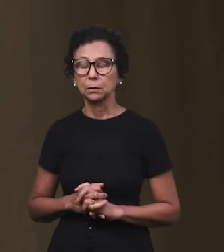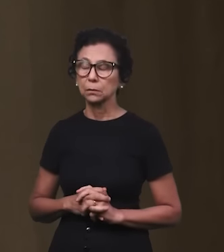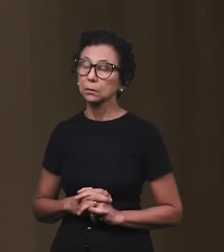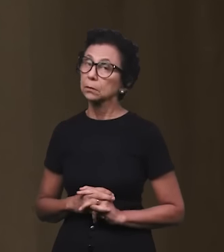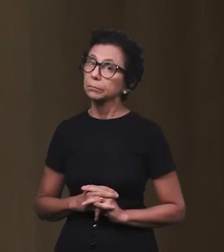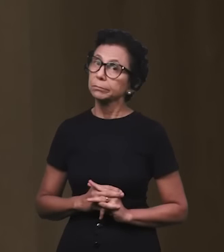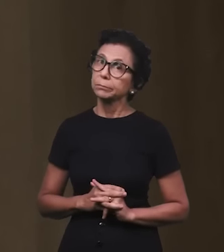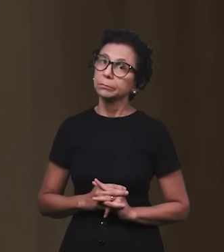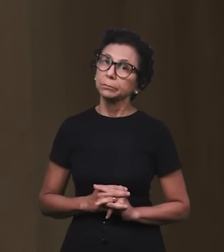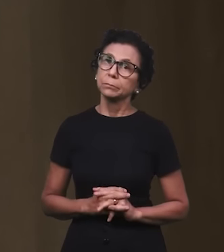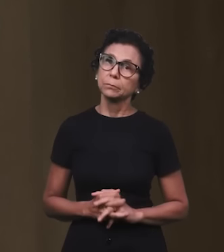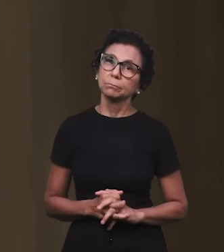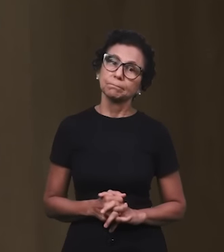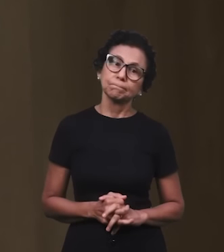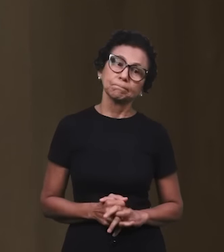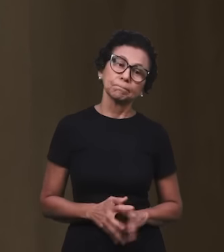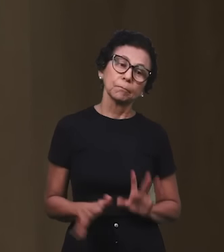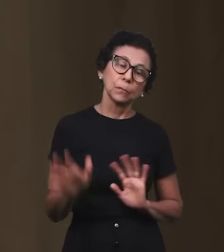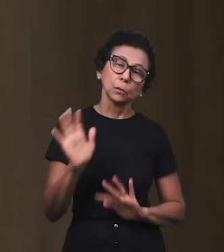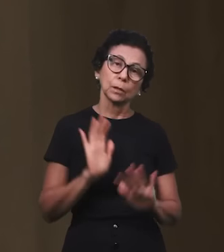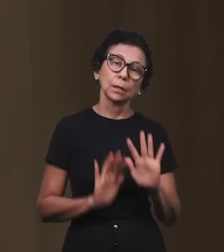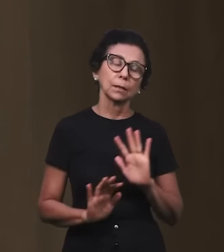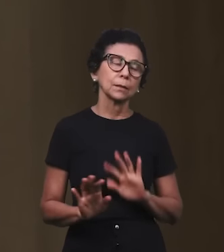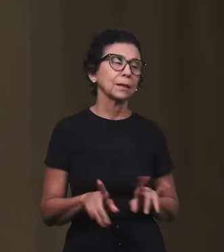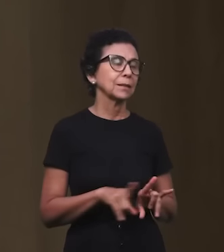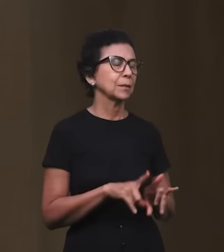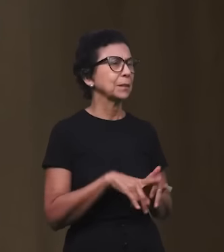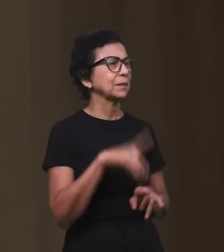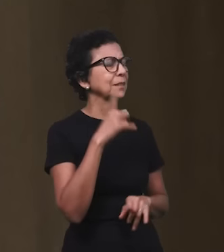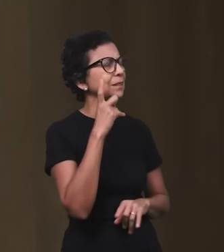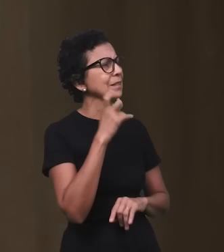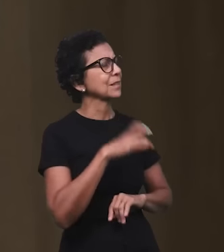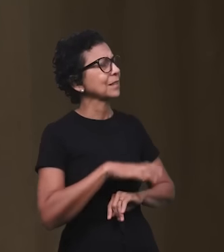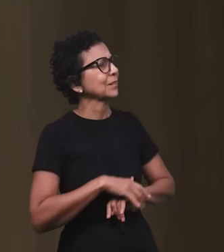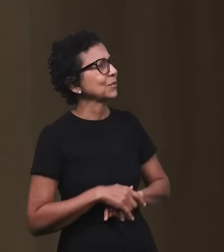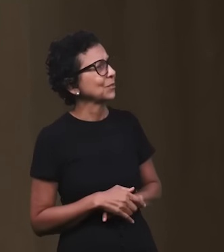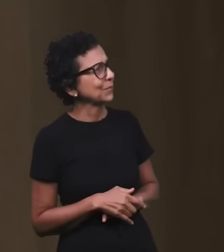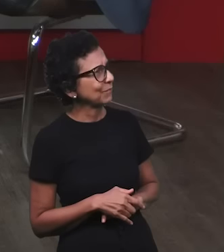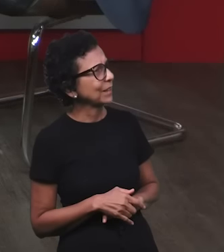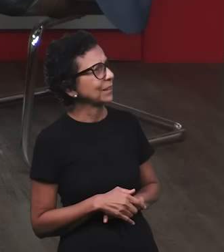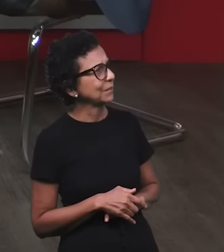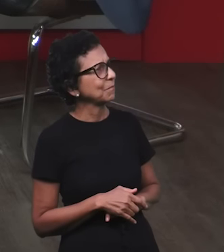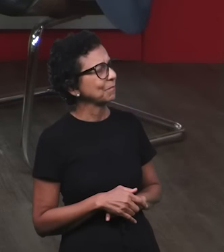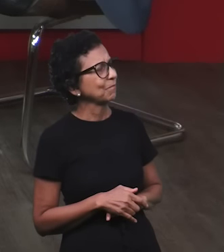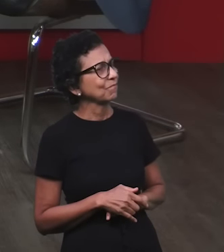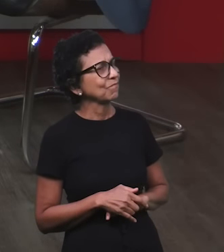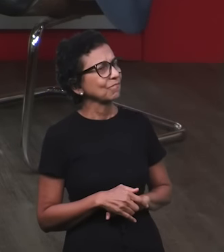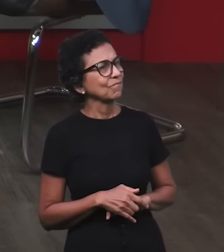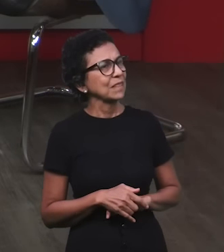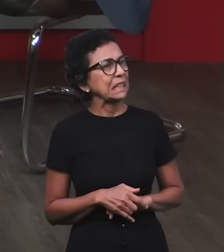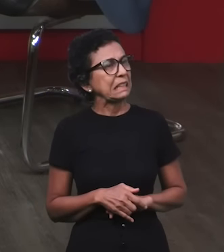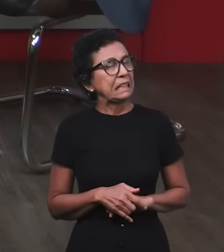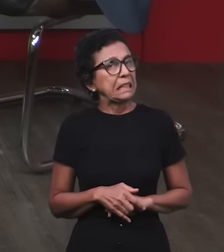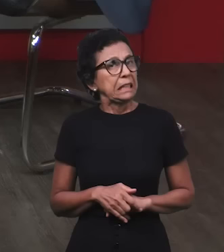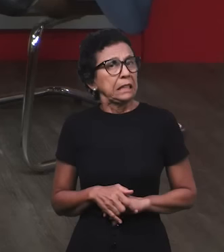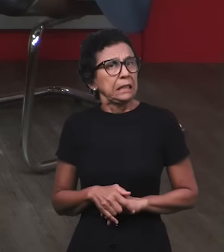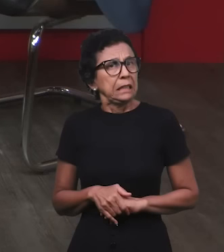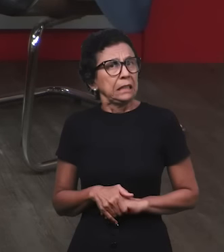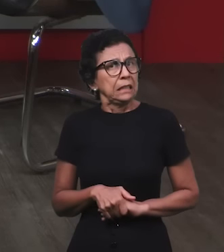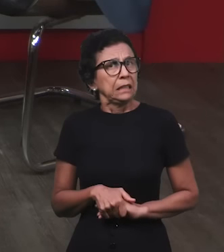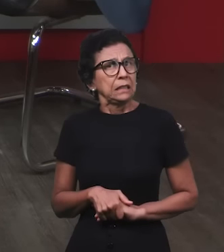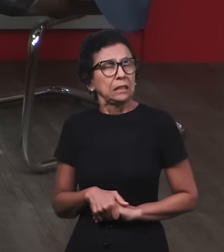cuidado, porque interessante, Alexandre, que ele falava como se, a mesma coisa como se o senhor estivesse falando,